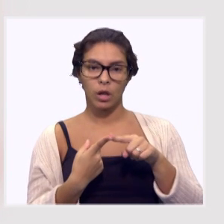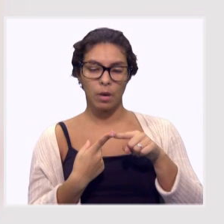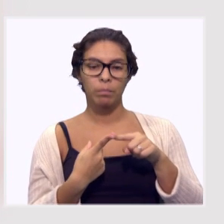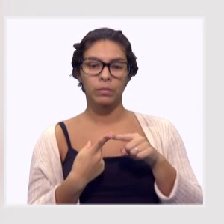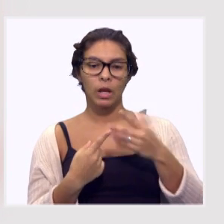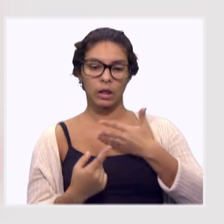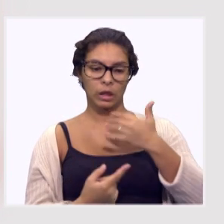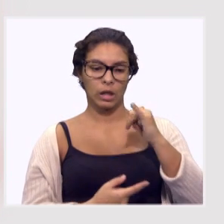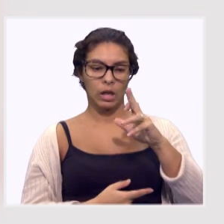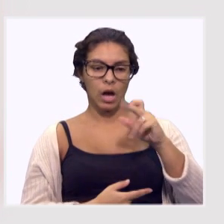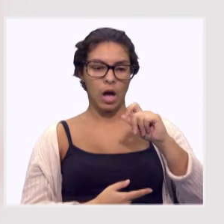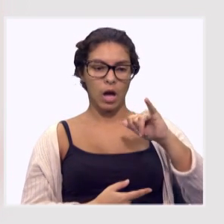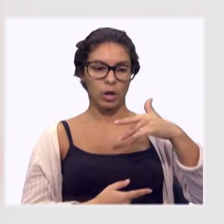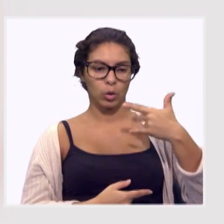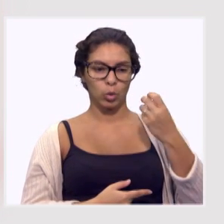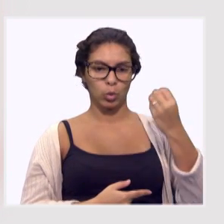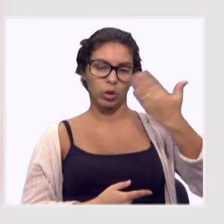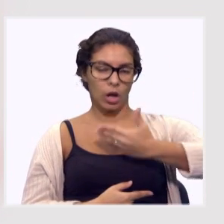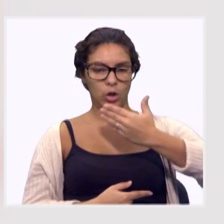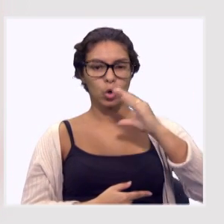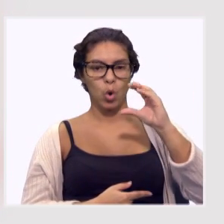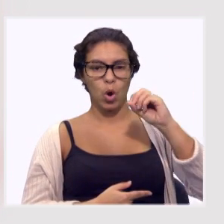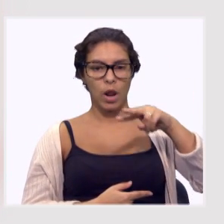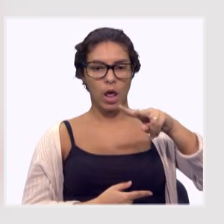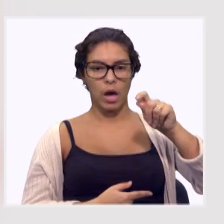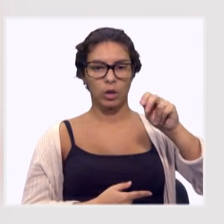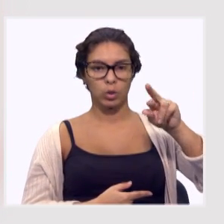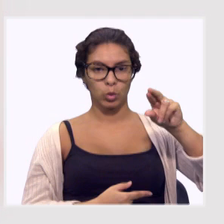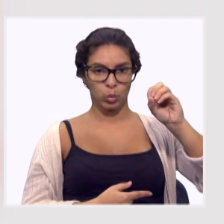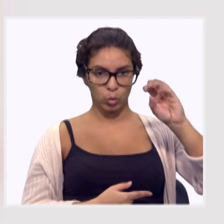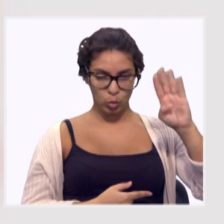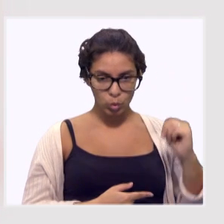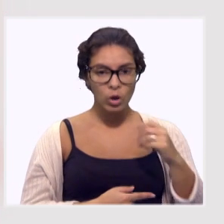vezes, os direitos conexos têm um prazo de validade de 50 anos, a